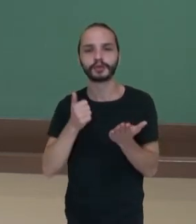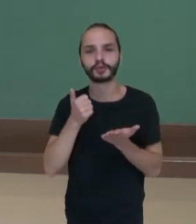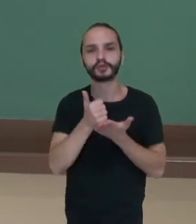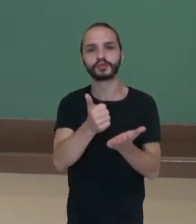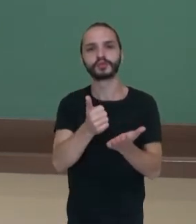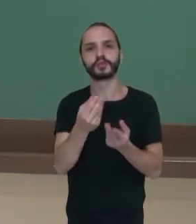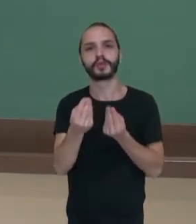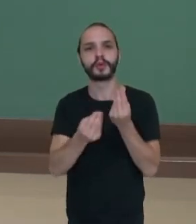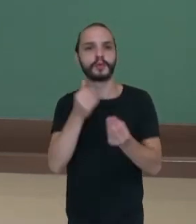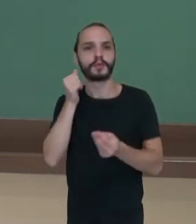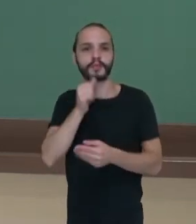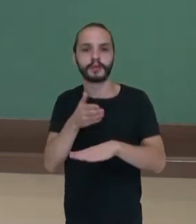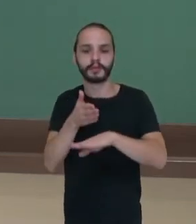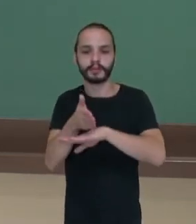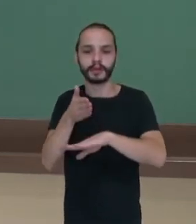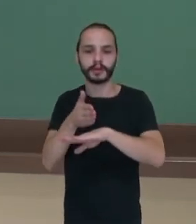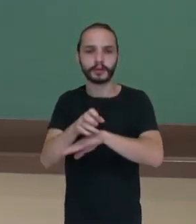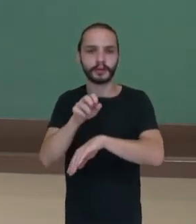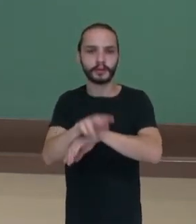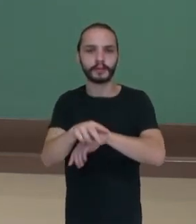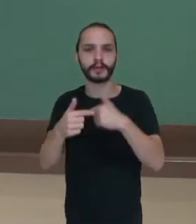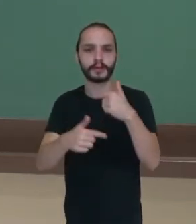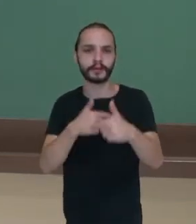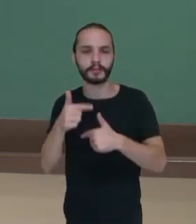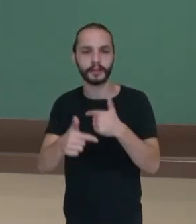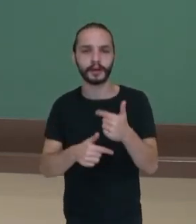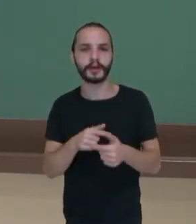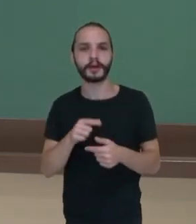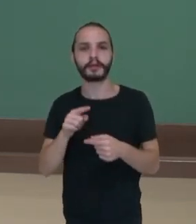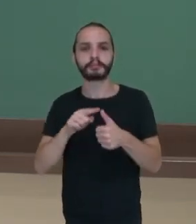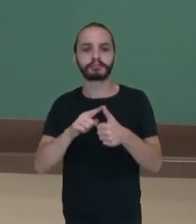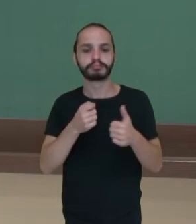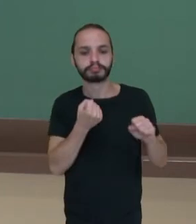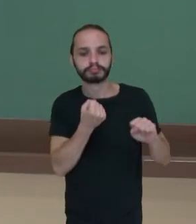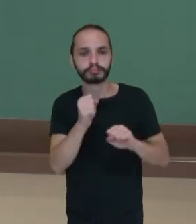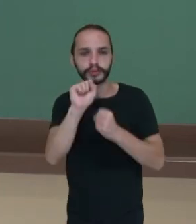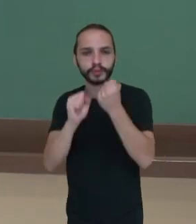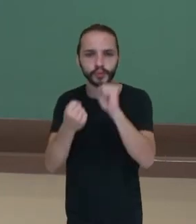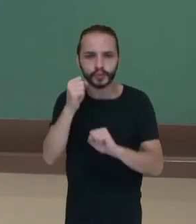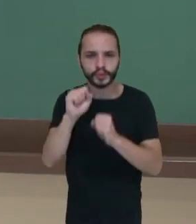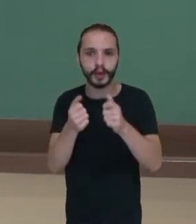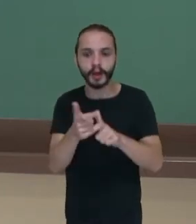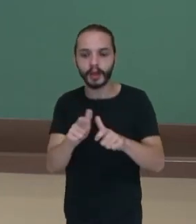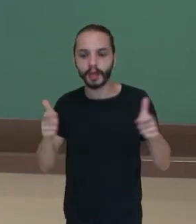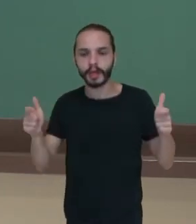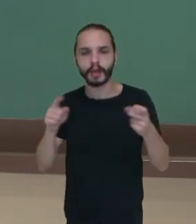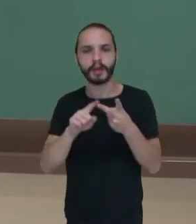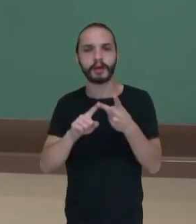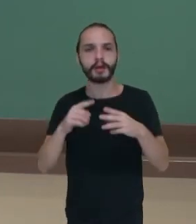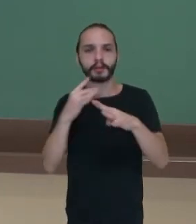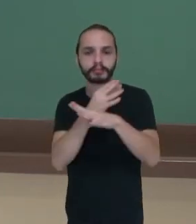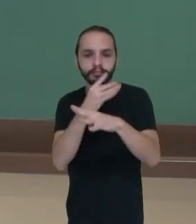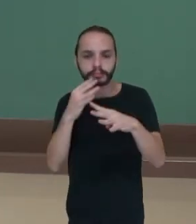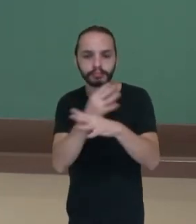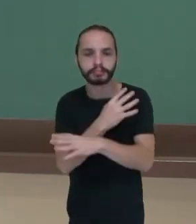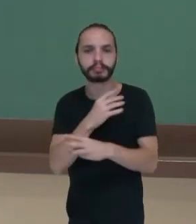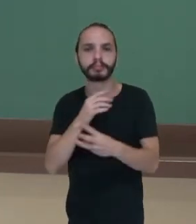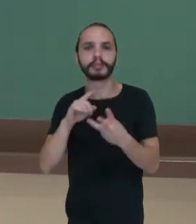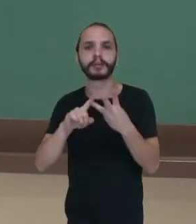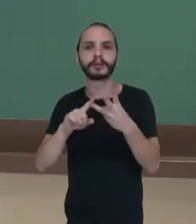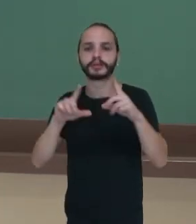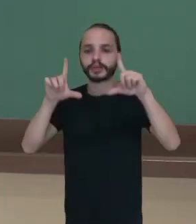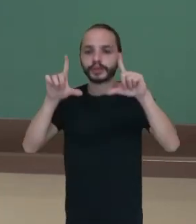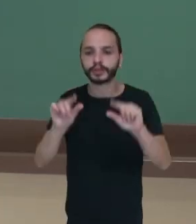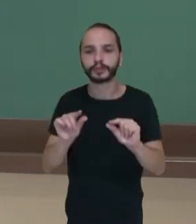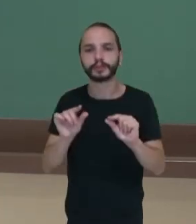da mulher no mercado de trabalho. A industrialização, o processo de urbanização, a diminuição nas taxas de